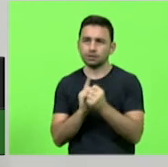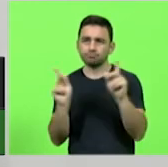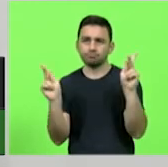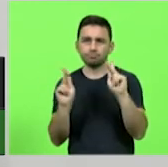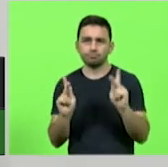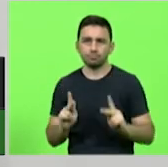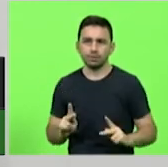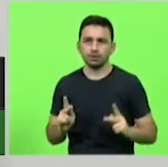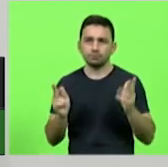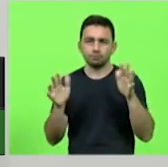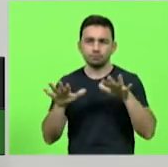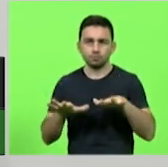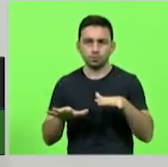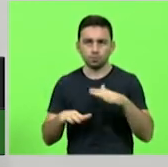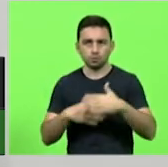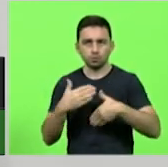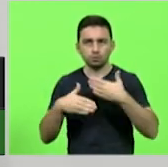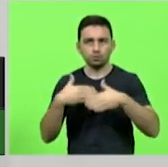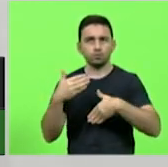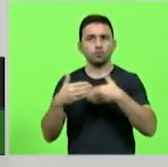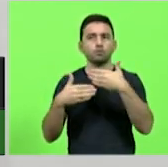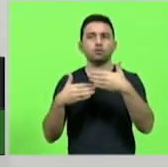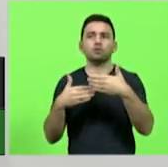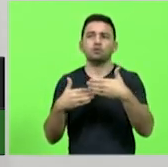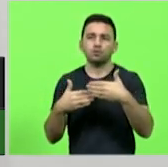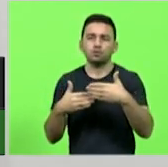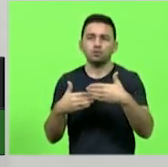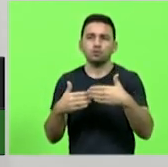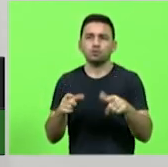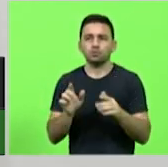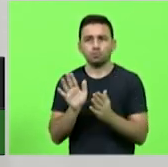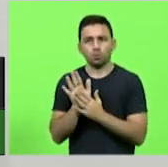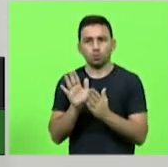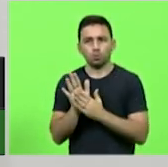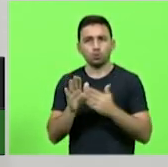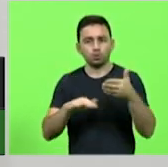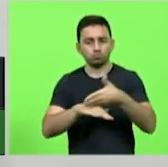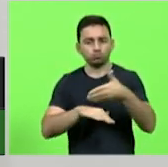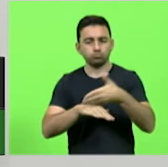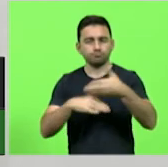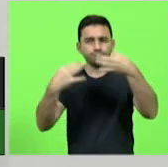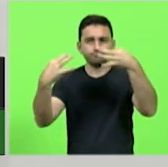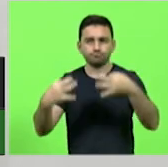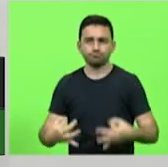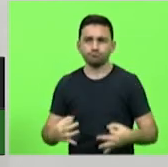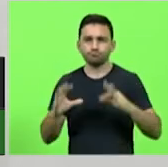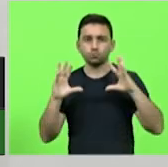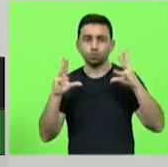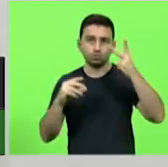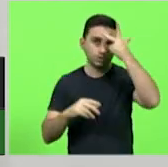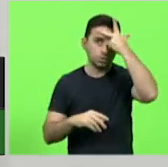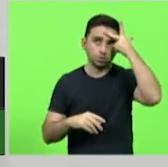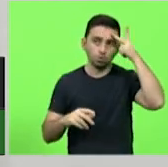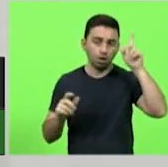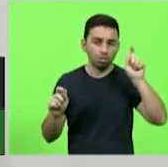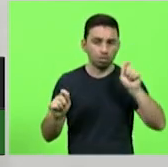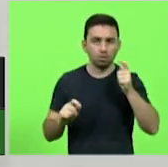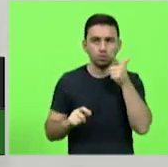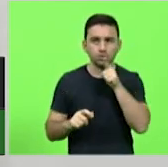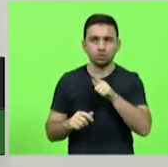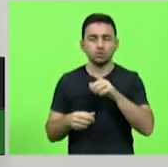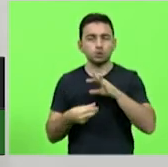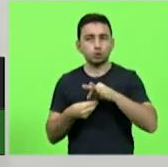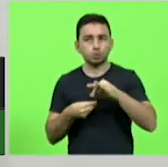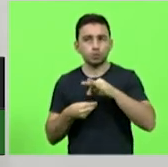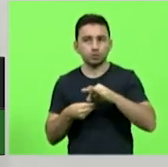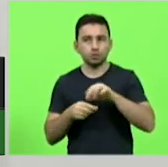inclusivas para o desenvolvimento sustentável, proporcionar o acesso à justiça para todos e construir instituições